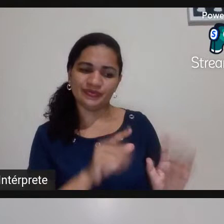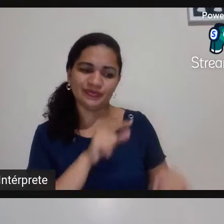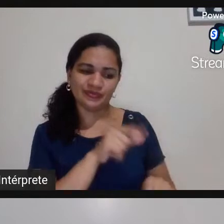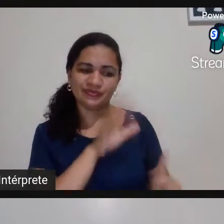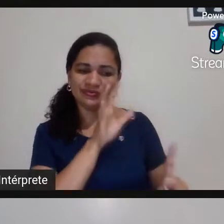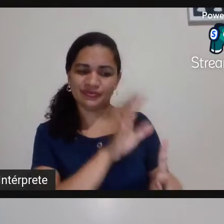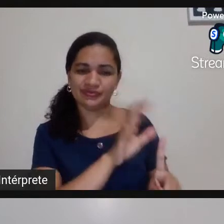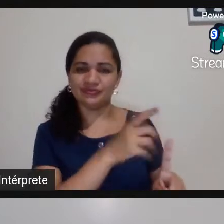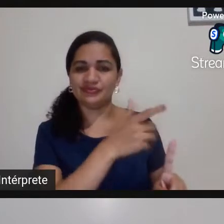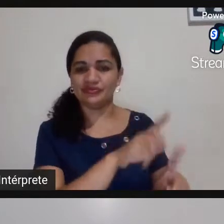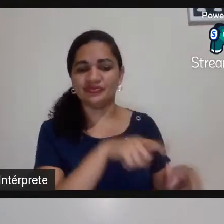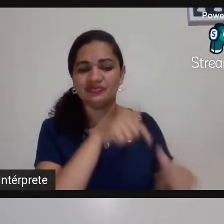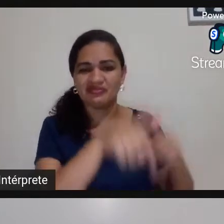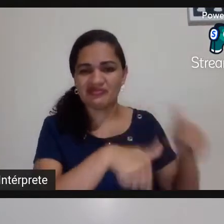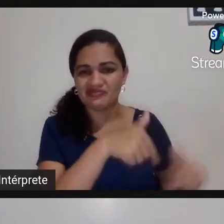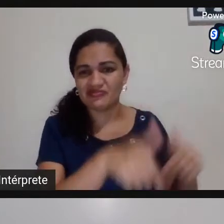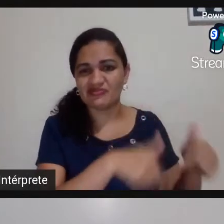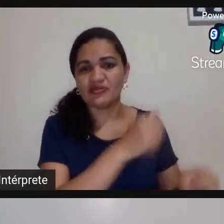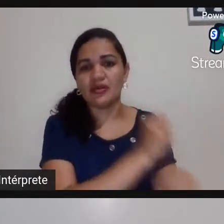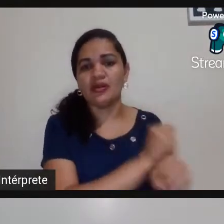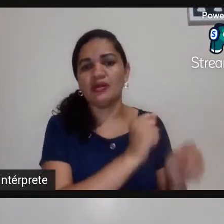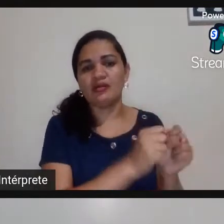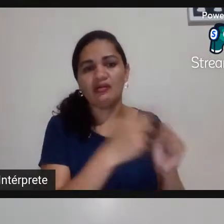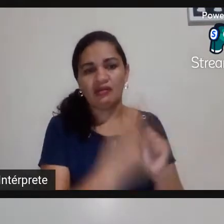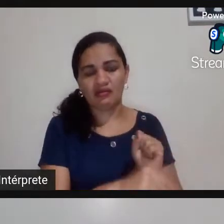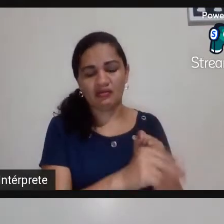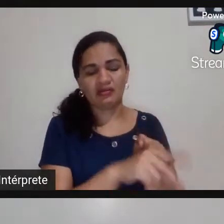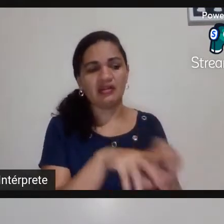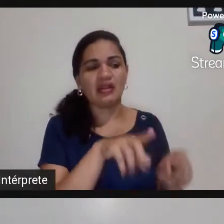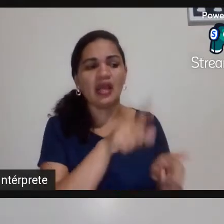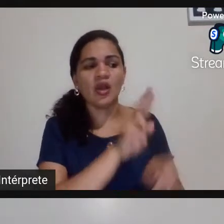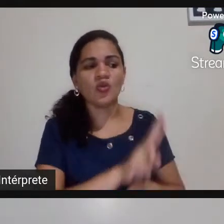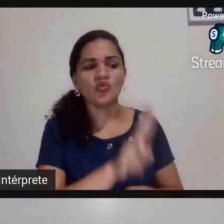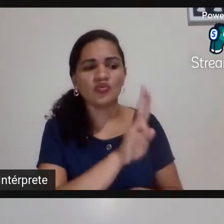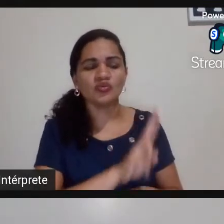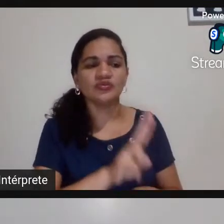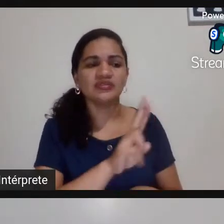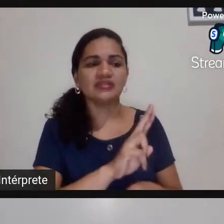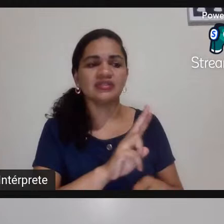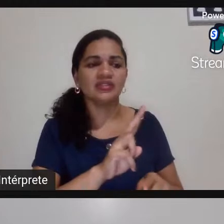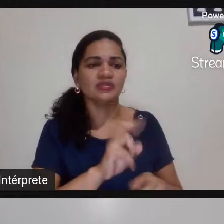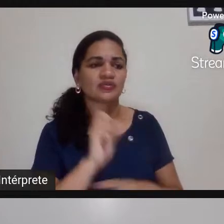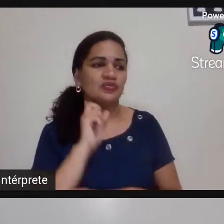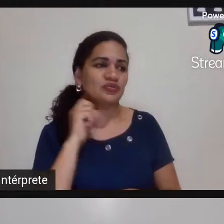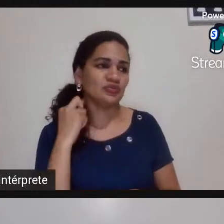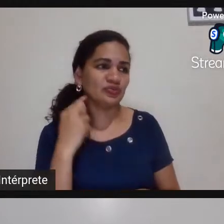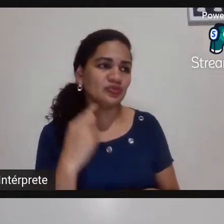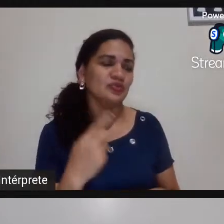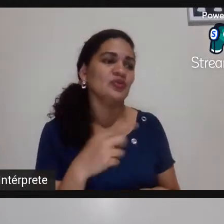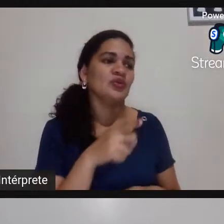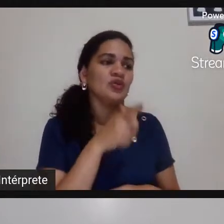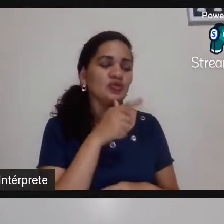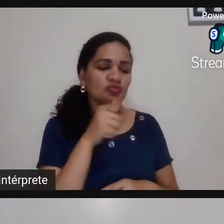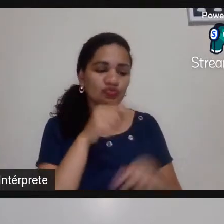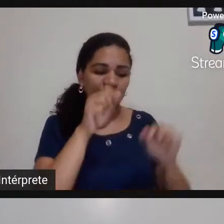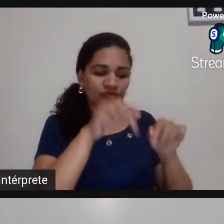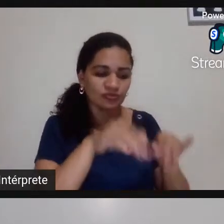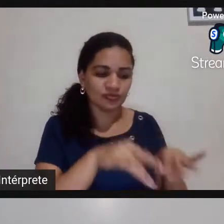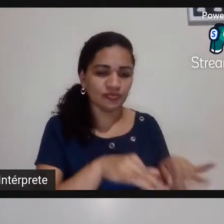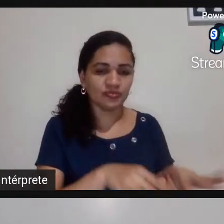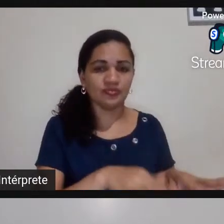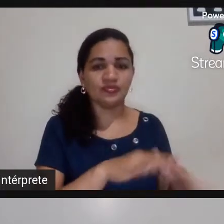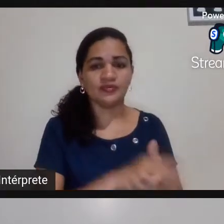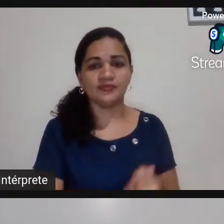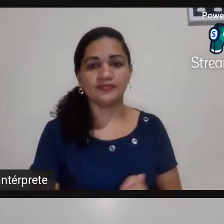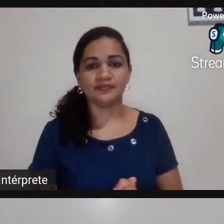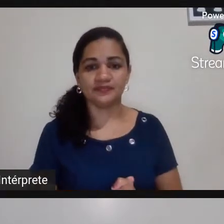Imigrantes eu não vou comprar um produto que por exemplo tá utilizando de agrotóxicos proibidos pela legislação que foi